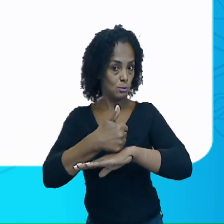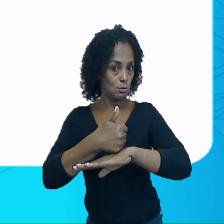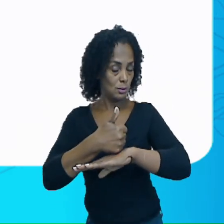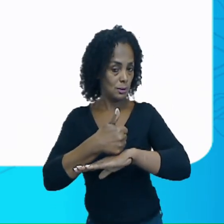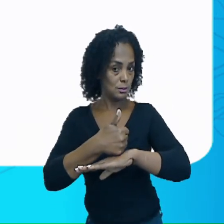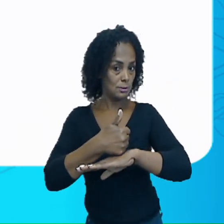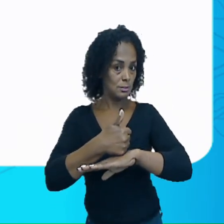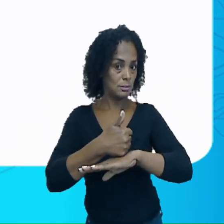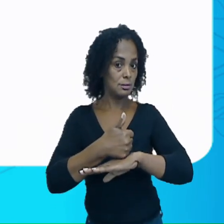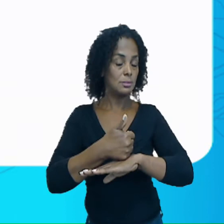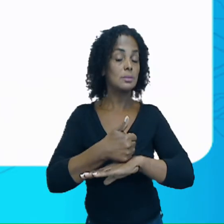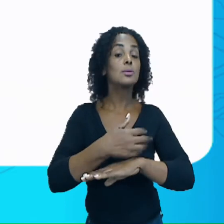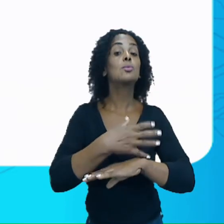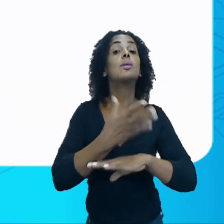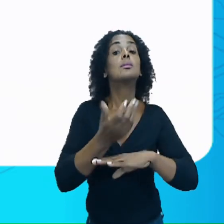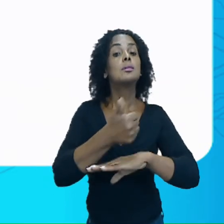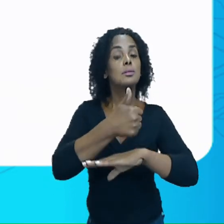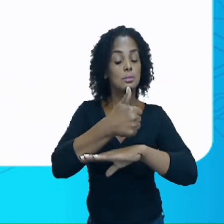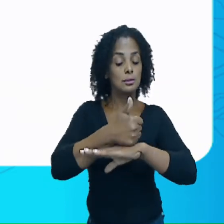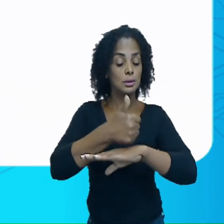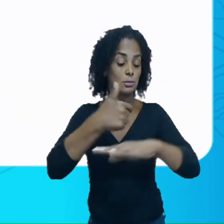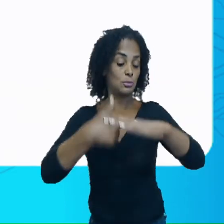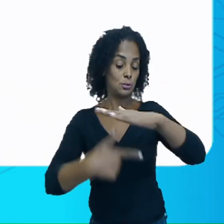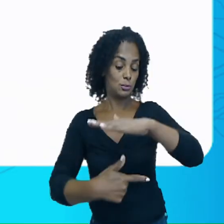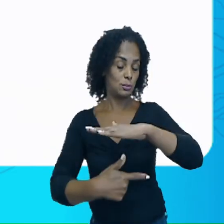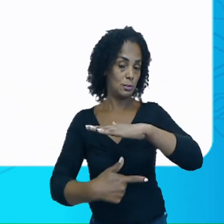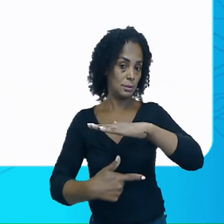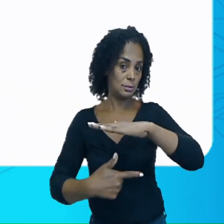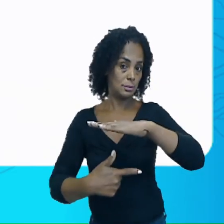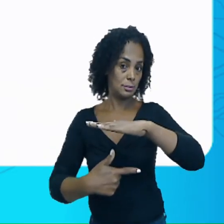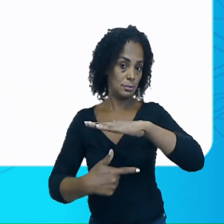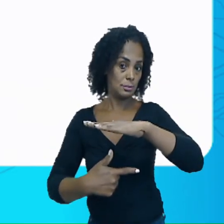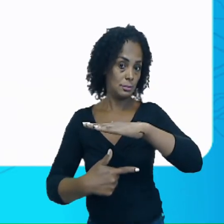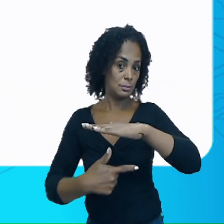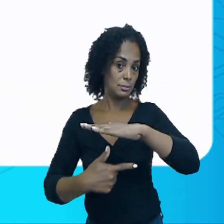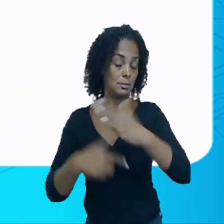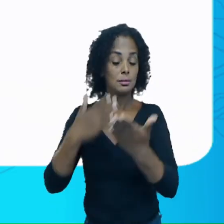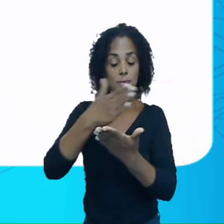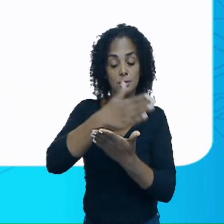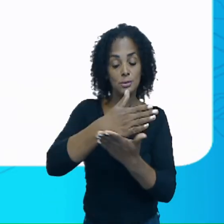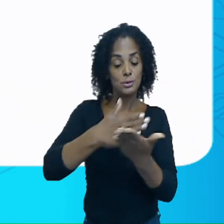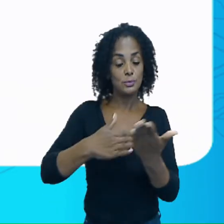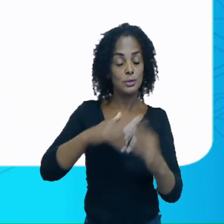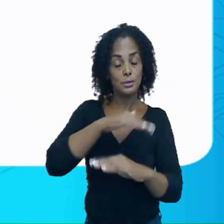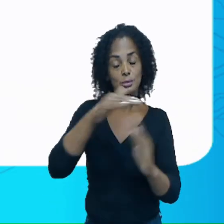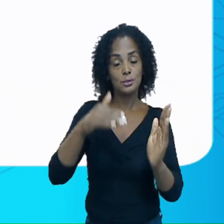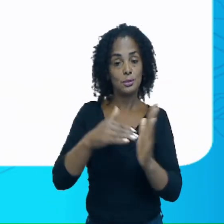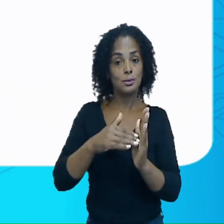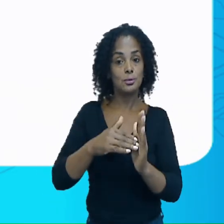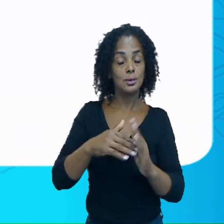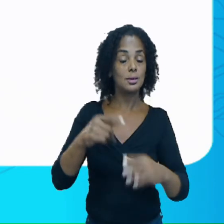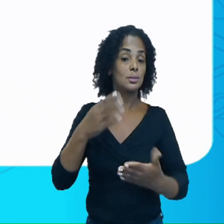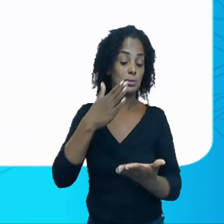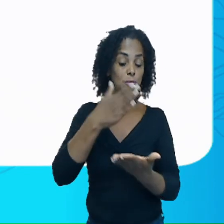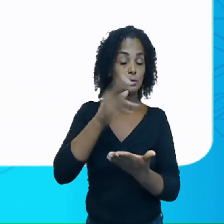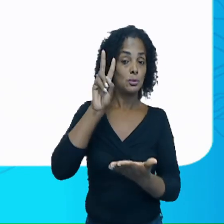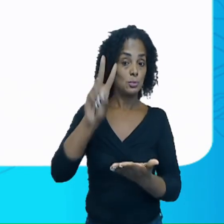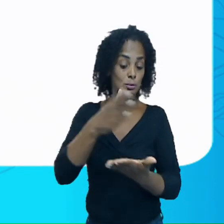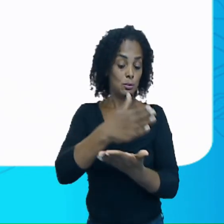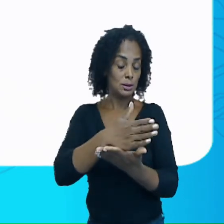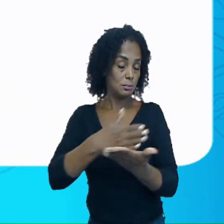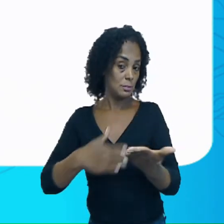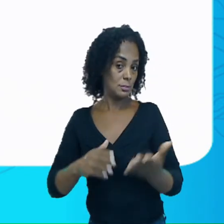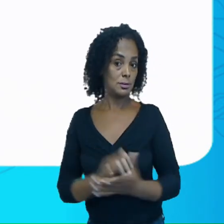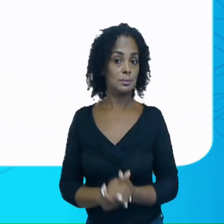colorida de quantas? De 2, pois eu dividi o meu todo em 2 partes. A